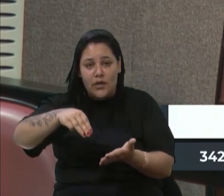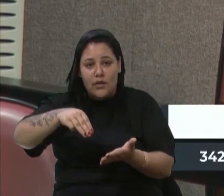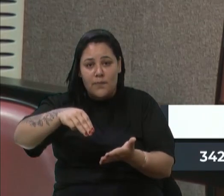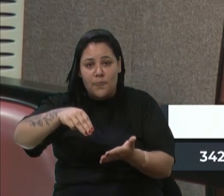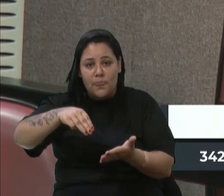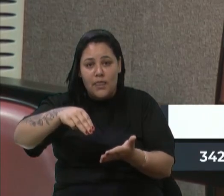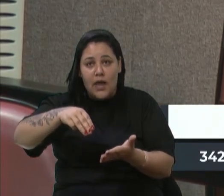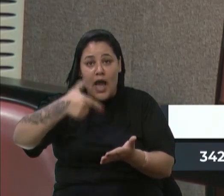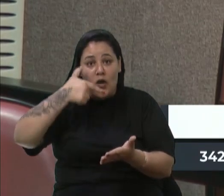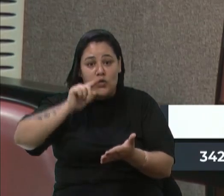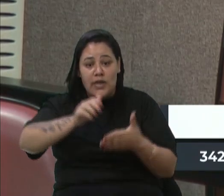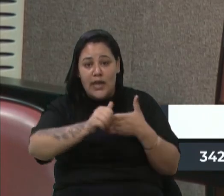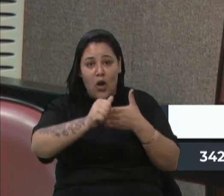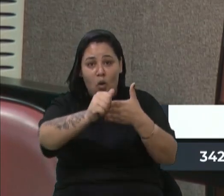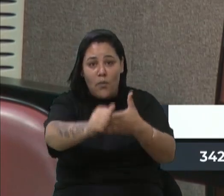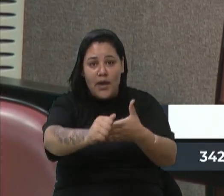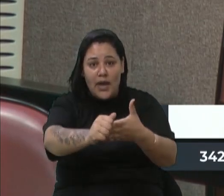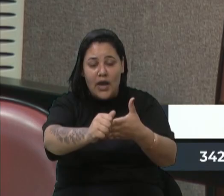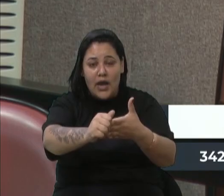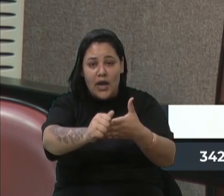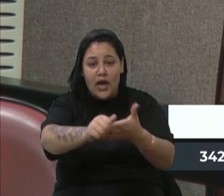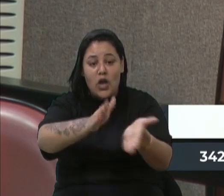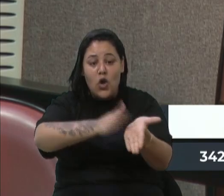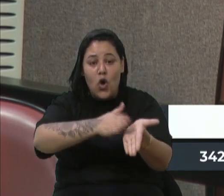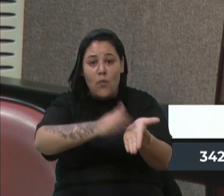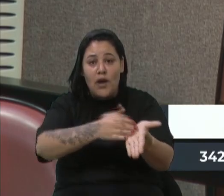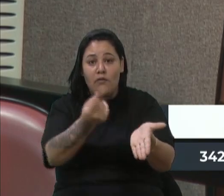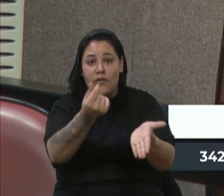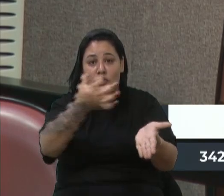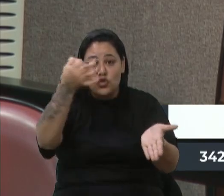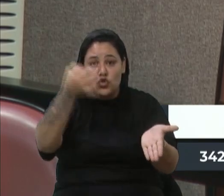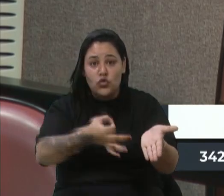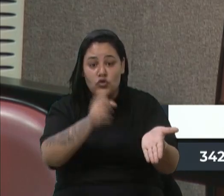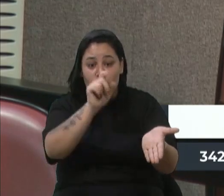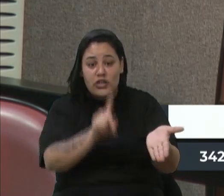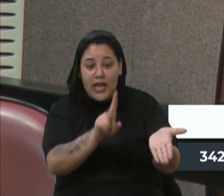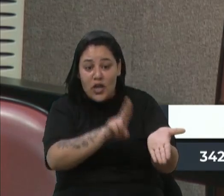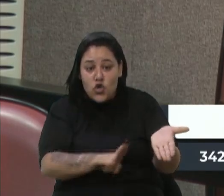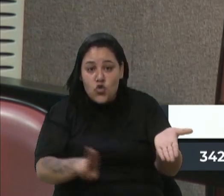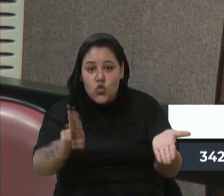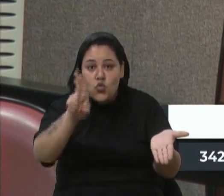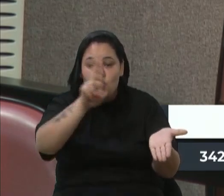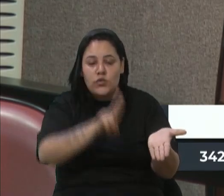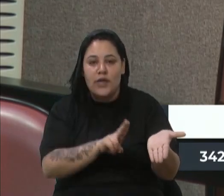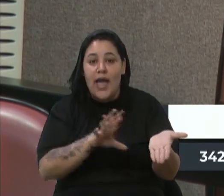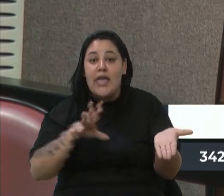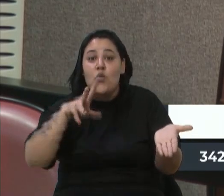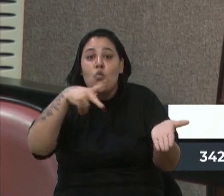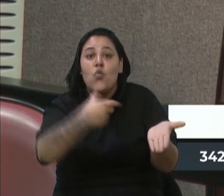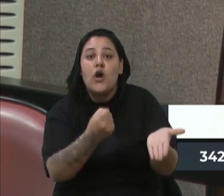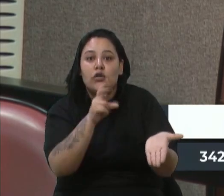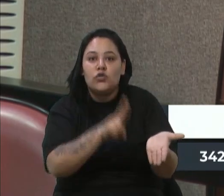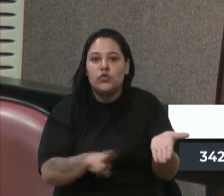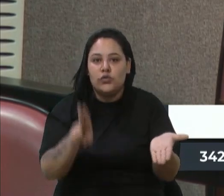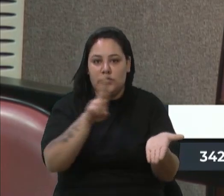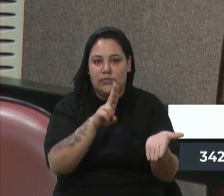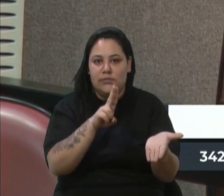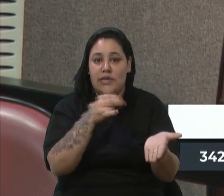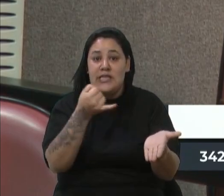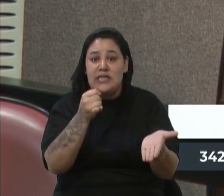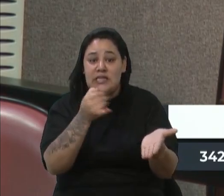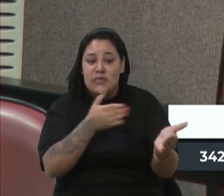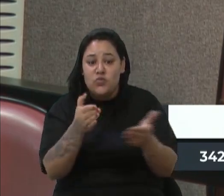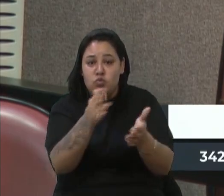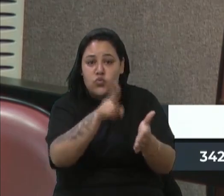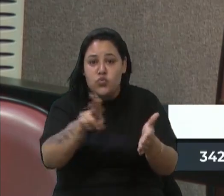monitorar a utilização e cobrar o valor justo de quem utiliza realmente a rodovia num trecho só, não pagar por uma